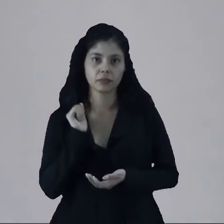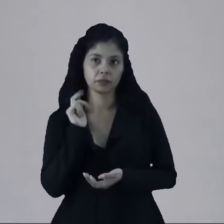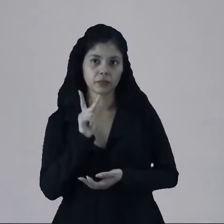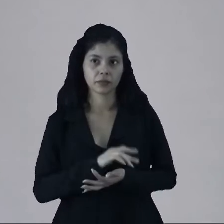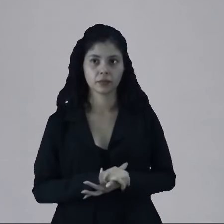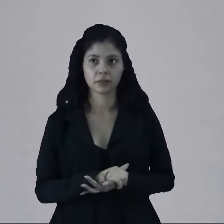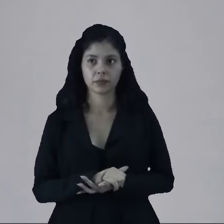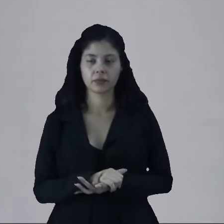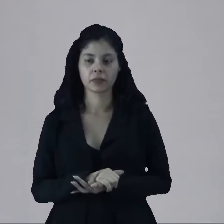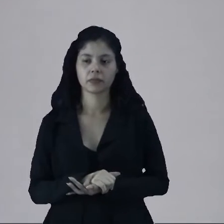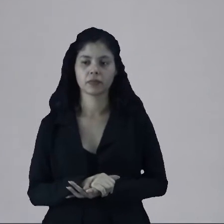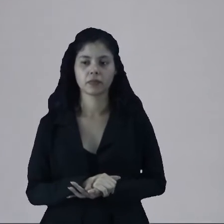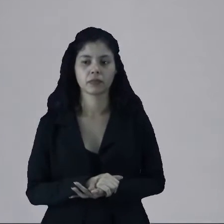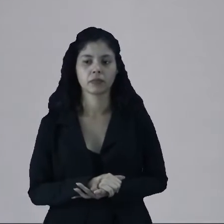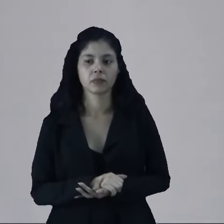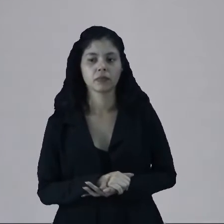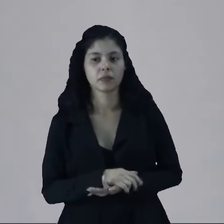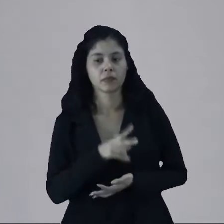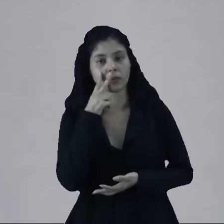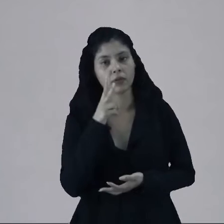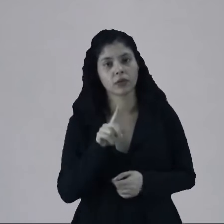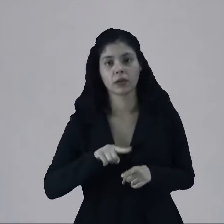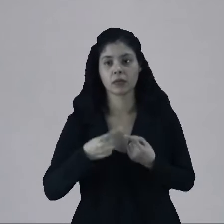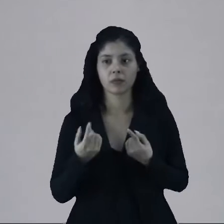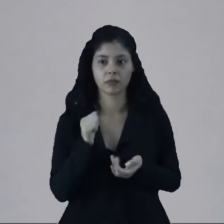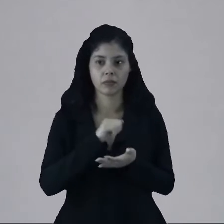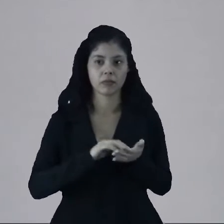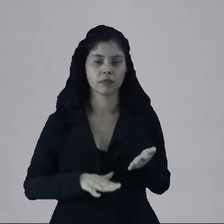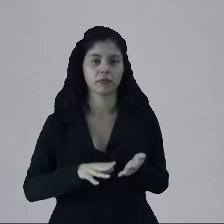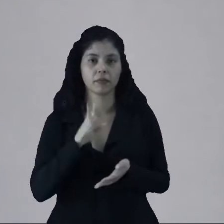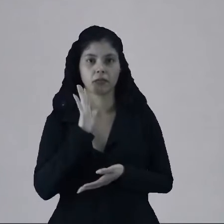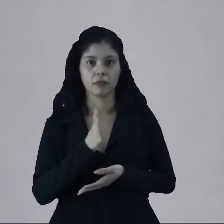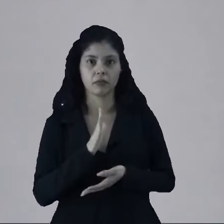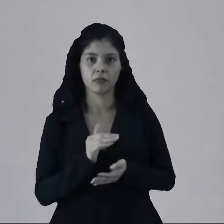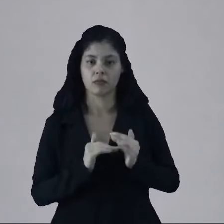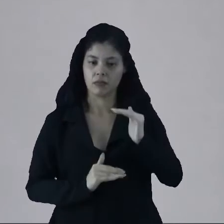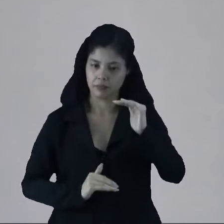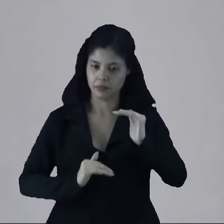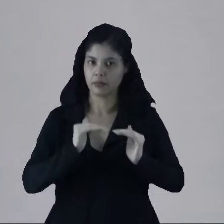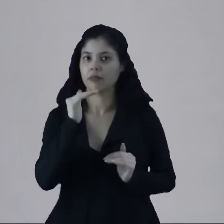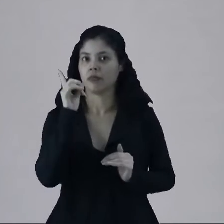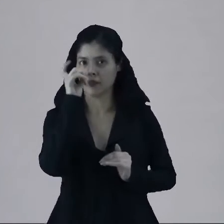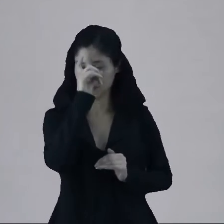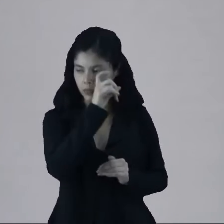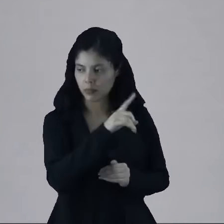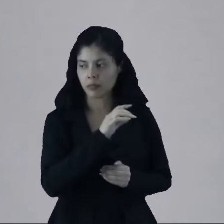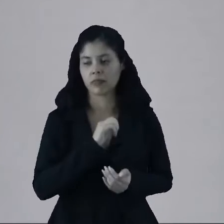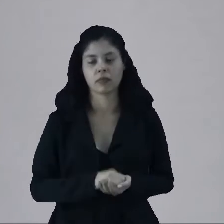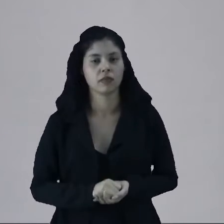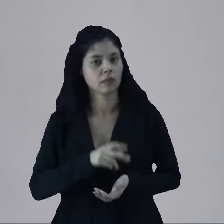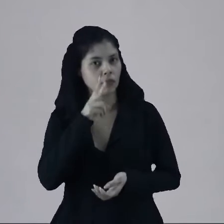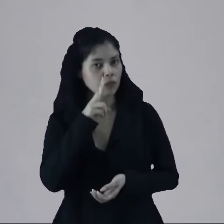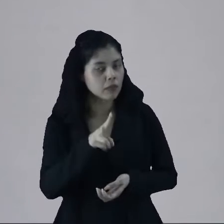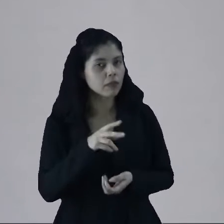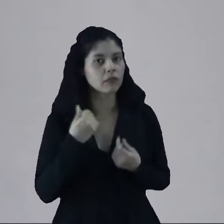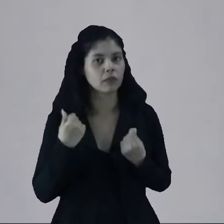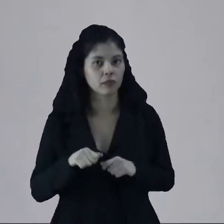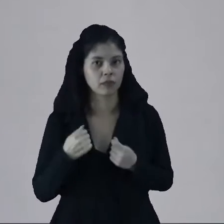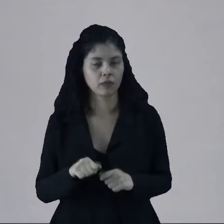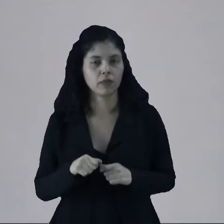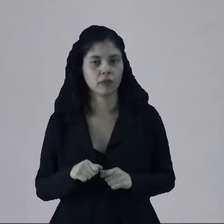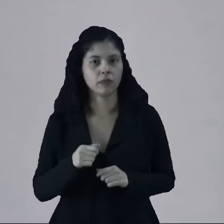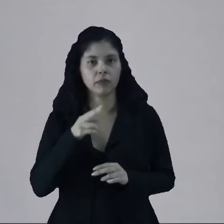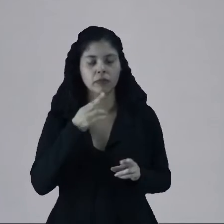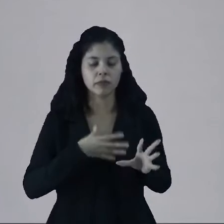ok? Vamos ver aí mais uma questão, essa aqui vai subir o nível de dificuldade e vocês vão entender